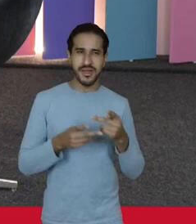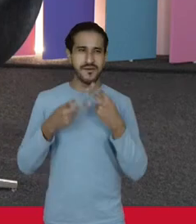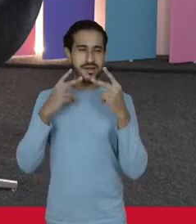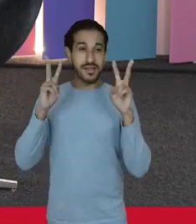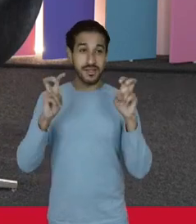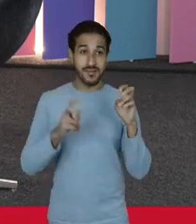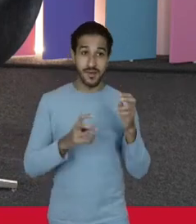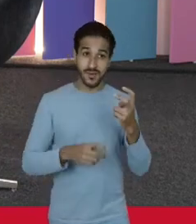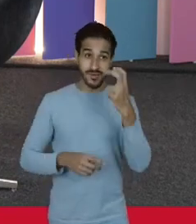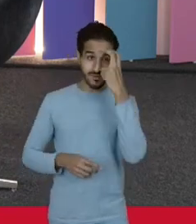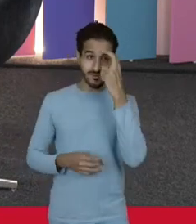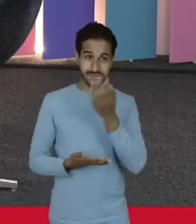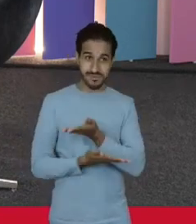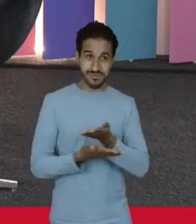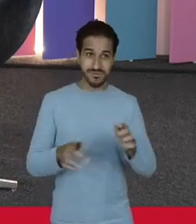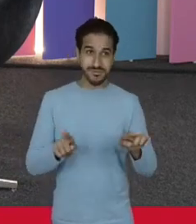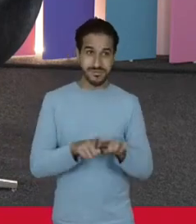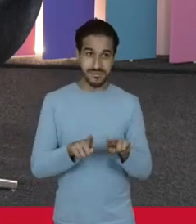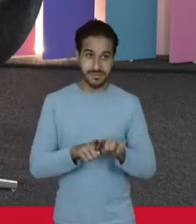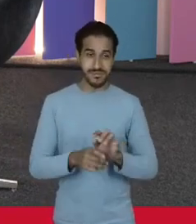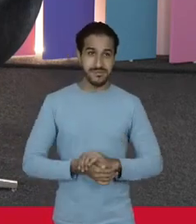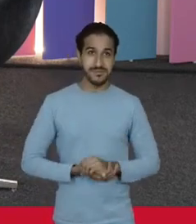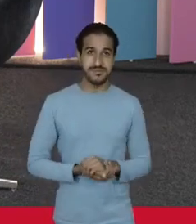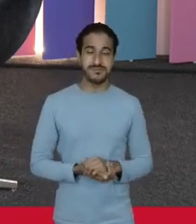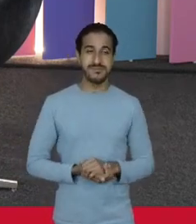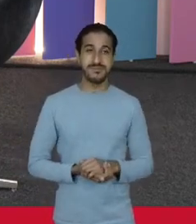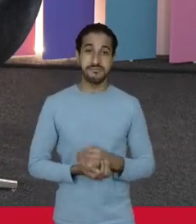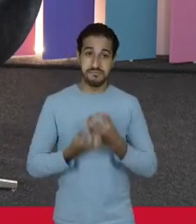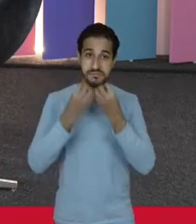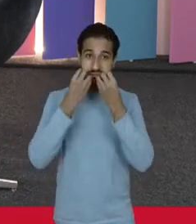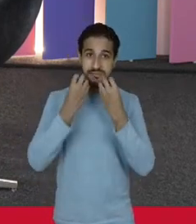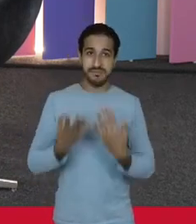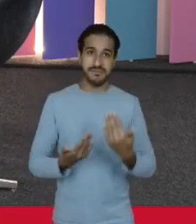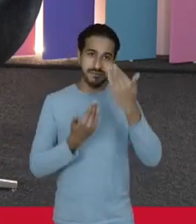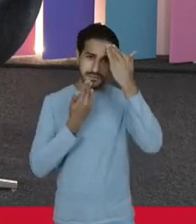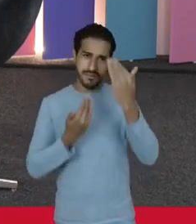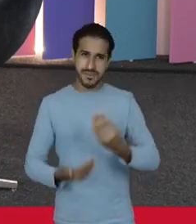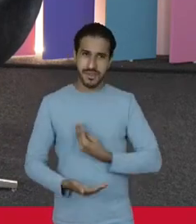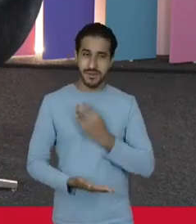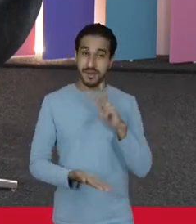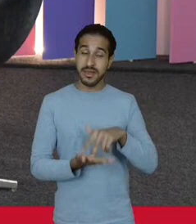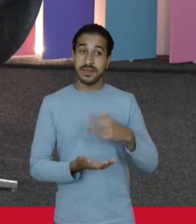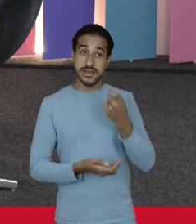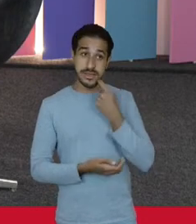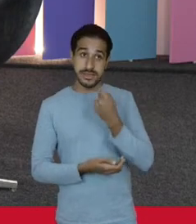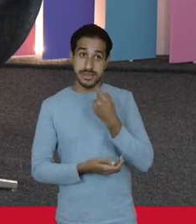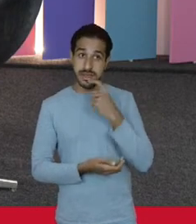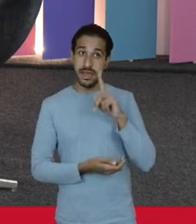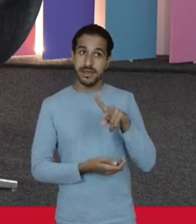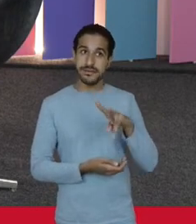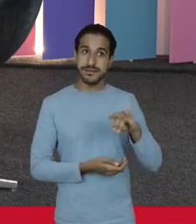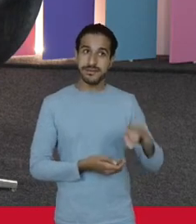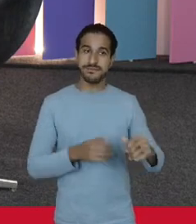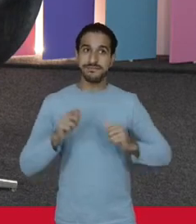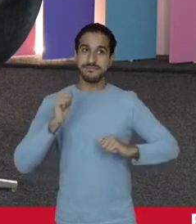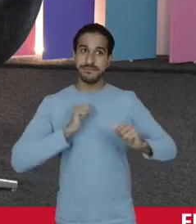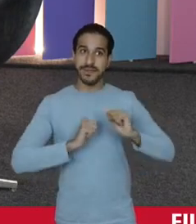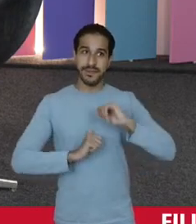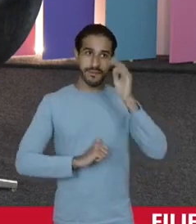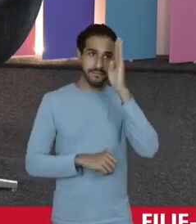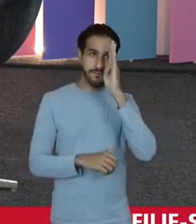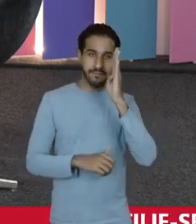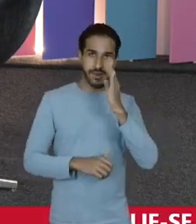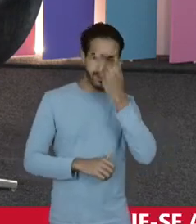sobre a cultura para vocês também. Muito bom, obrigada pela presença. Sexta-feira é dia de animação,